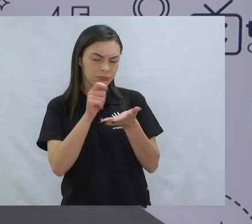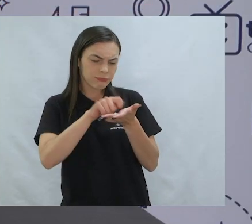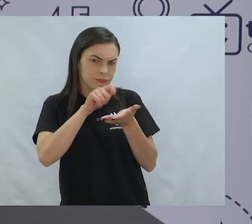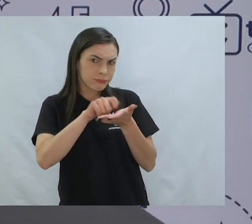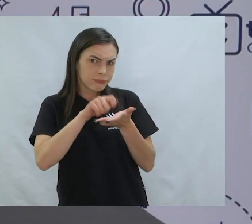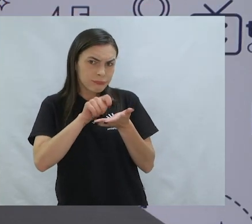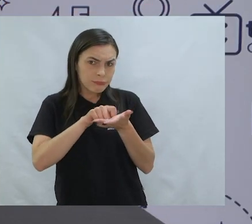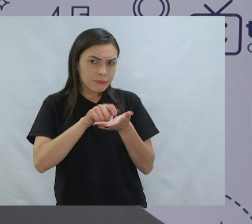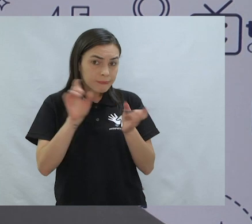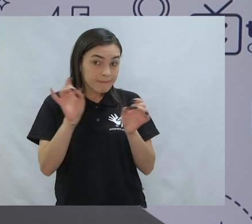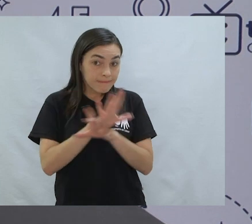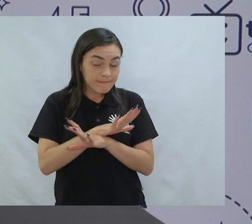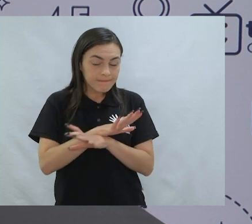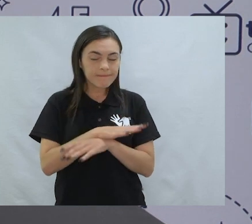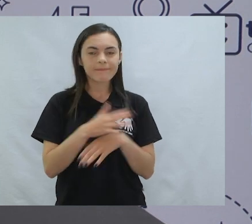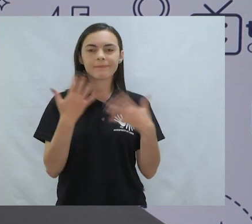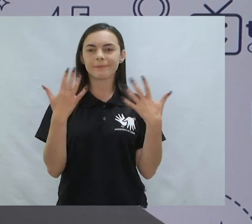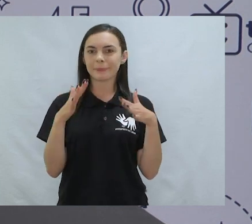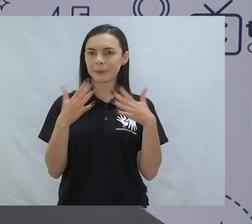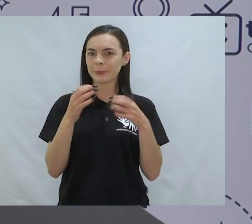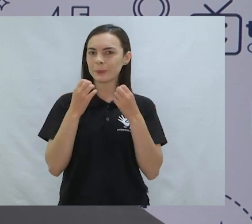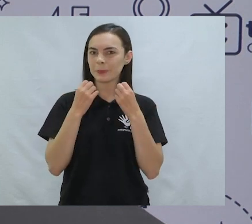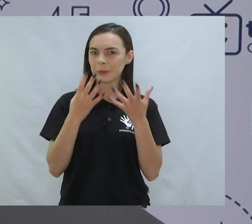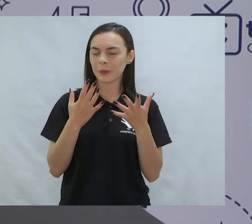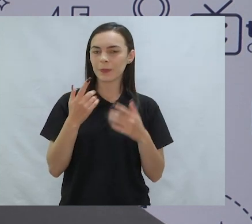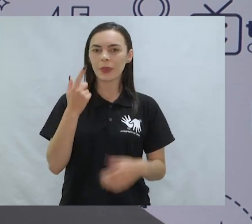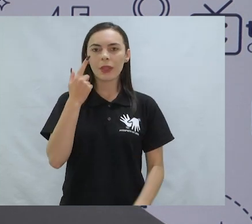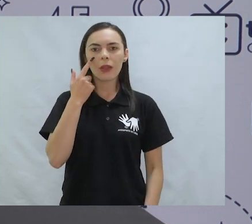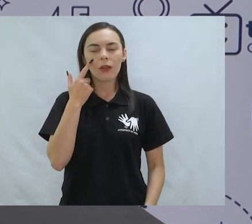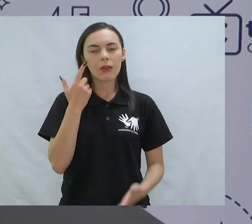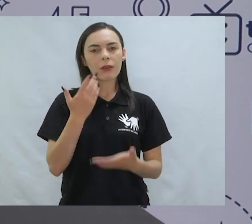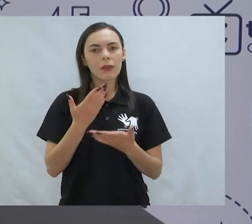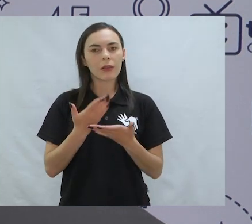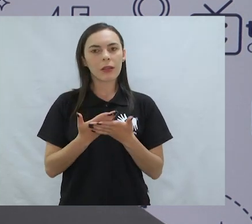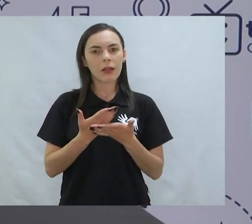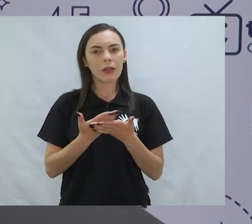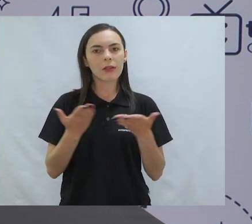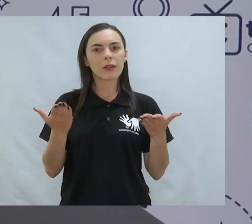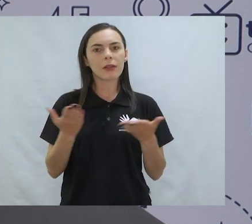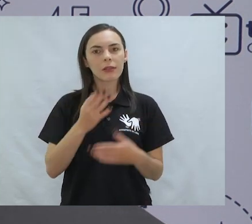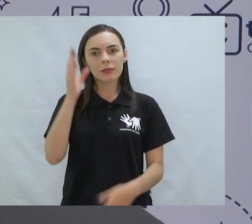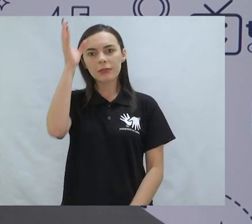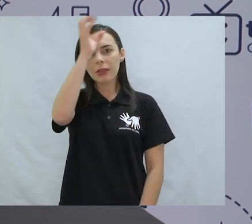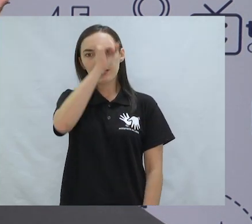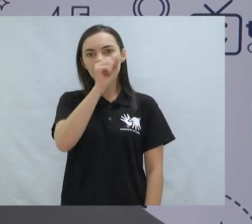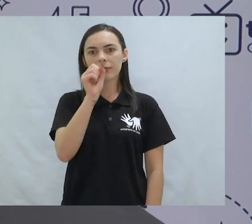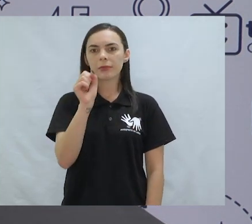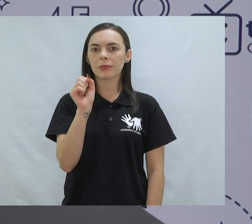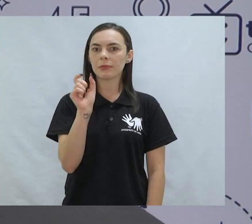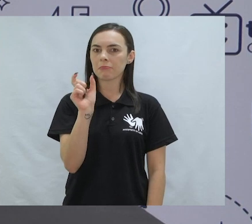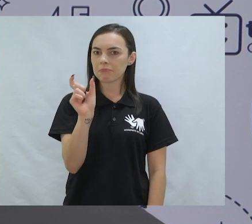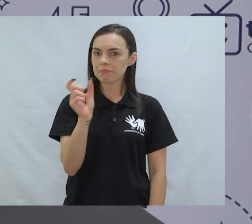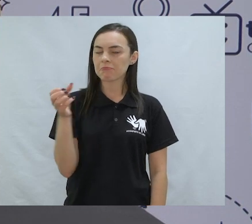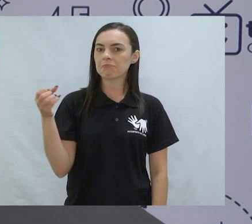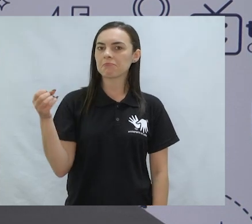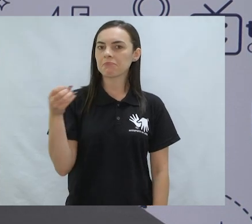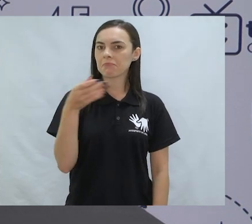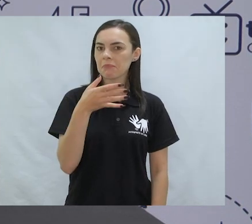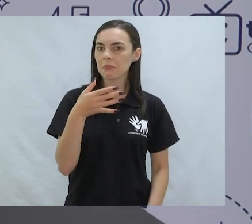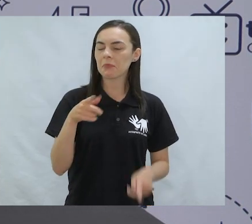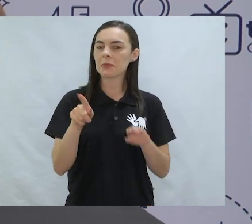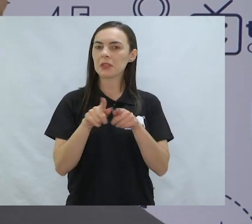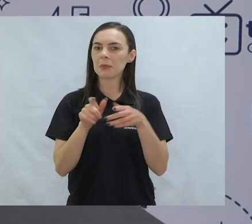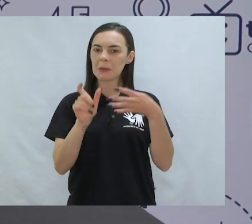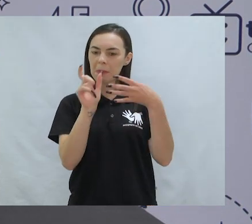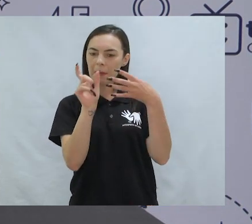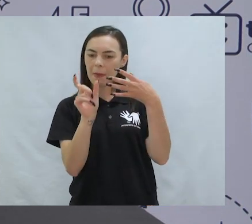registraram as palavras? Muito bem. Então vejam que importância hoje na nossa aula. Hoje vocês aprenderam uma palavra nova.